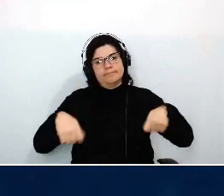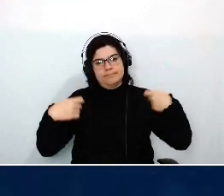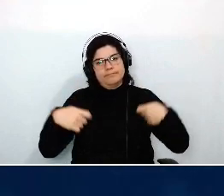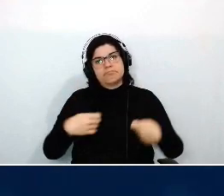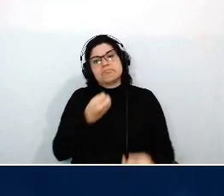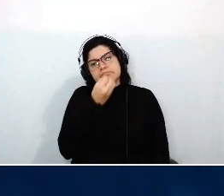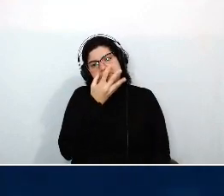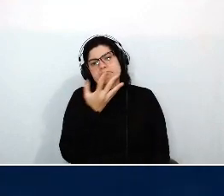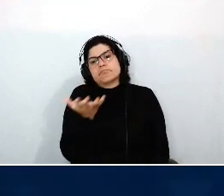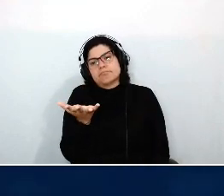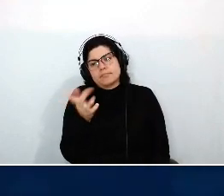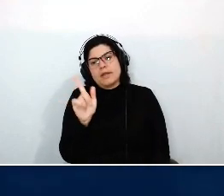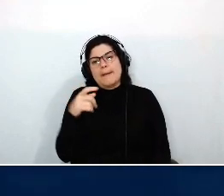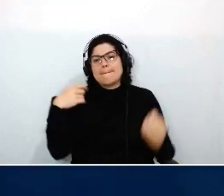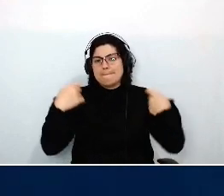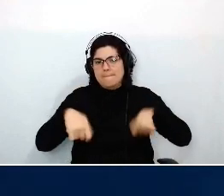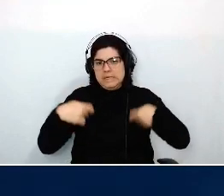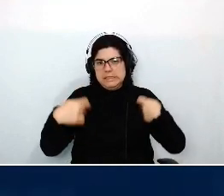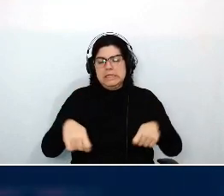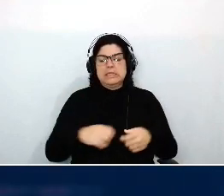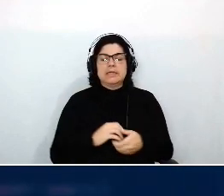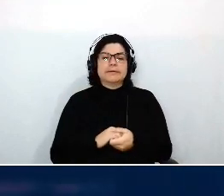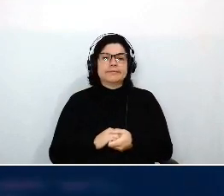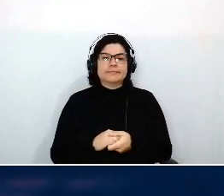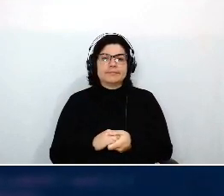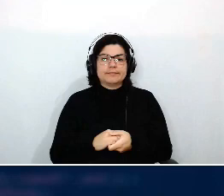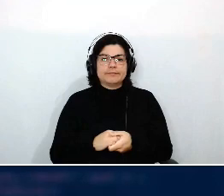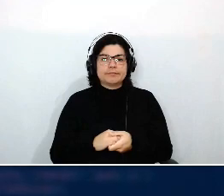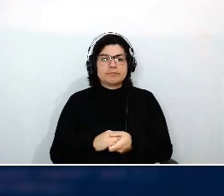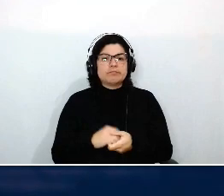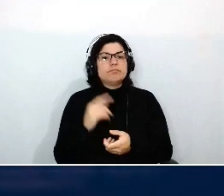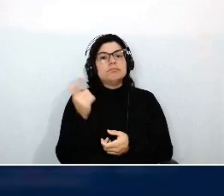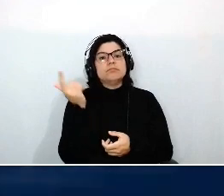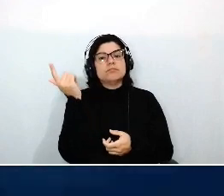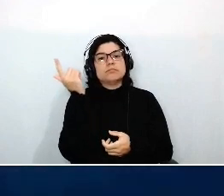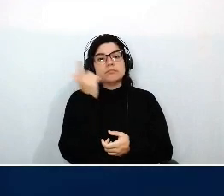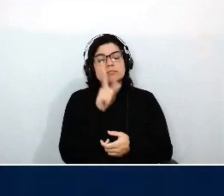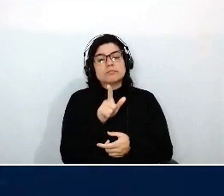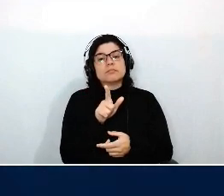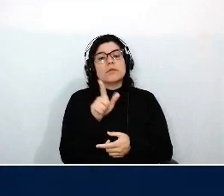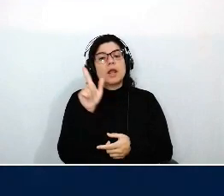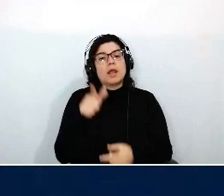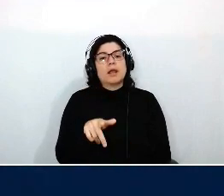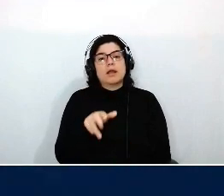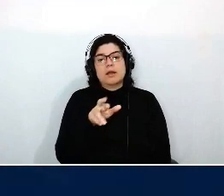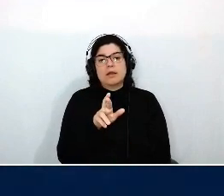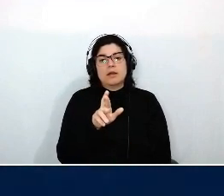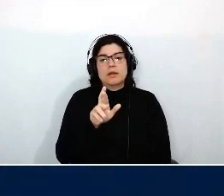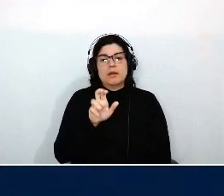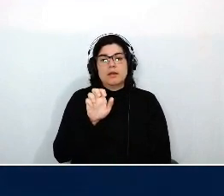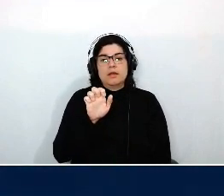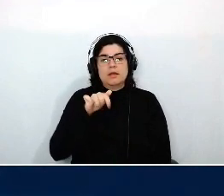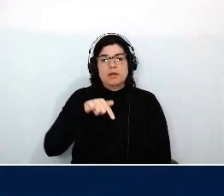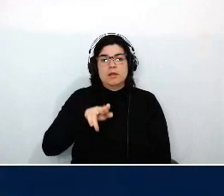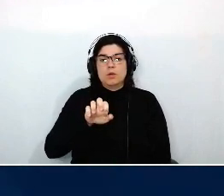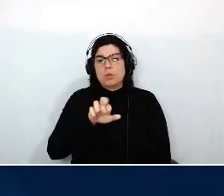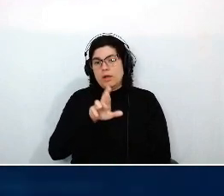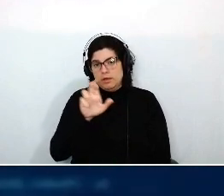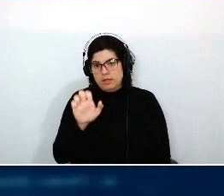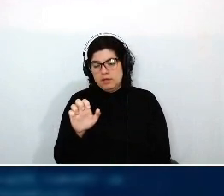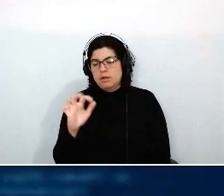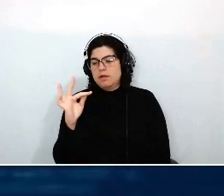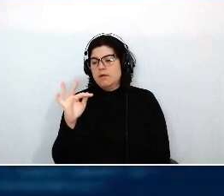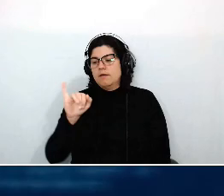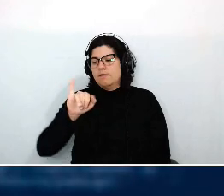precisa, nem compila se não tiver, na verdade. E você consegue dar require de arquivos .php. Então você dá um require file e passa aqui o